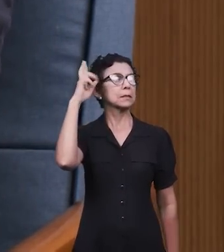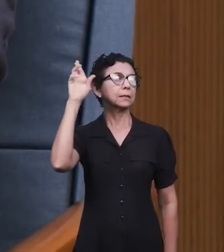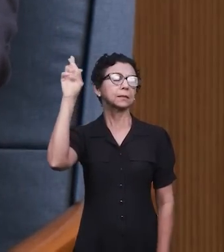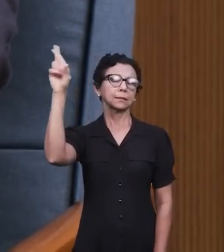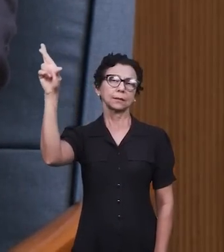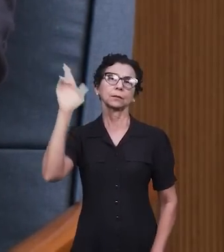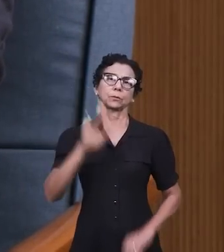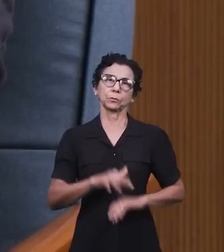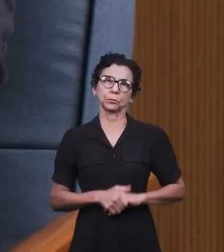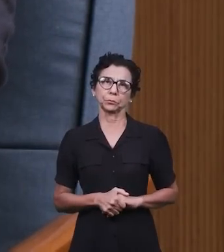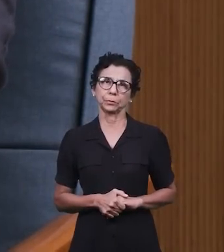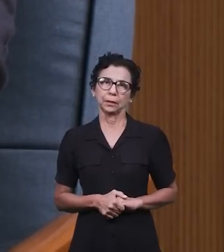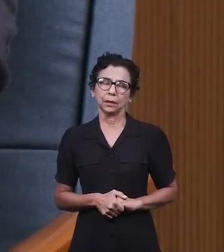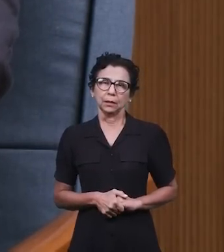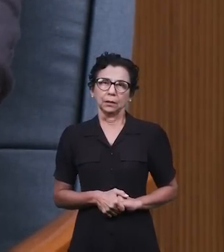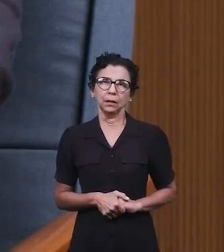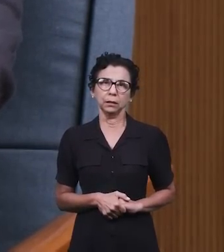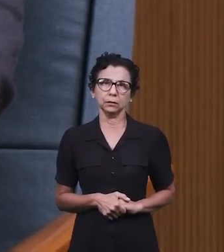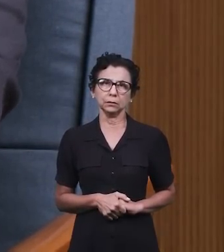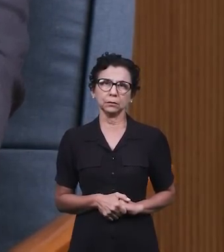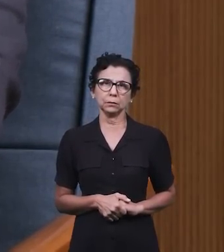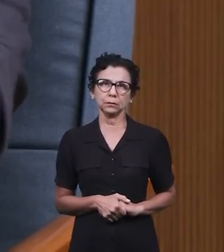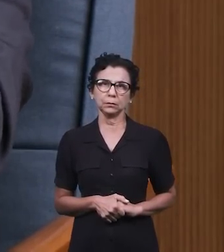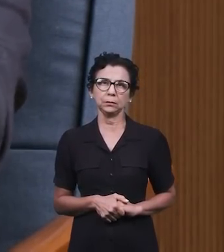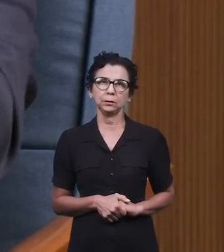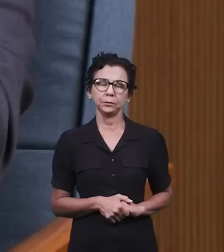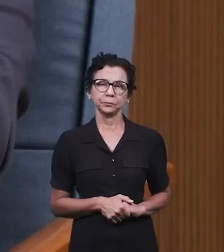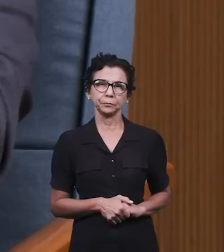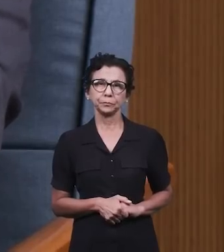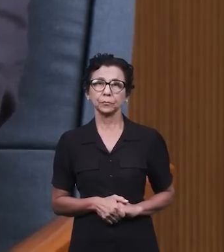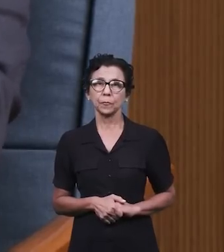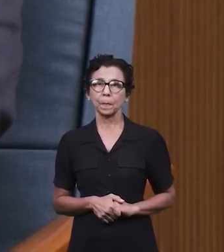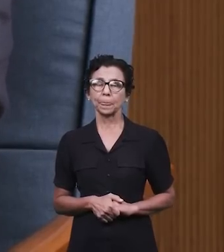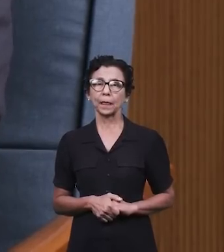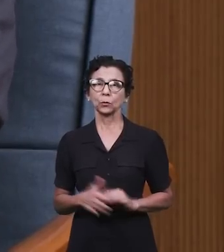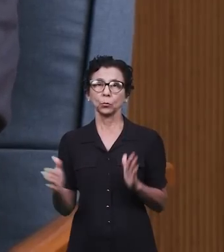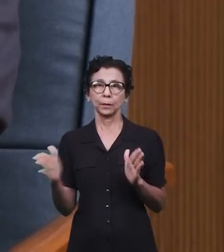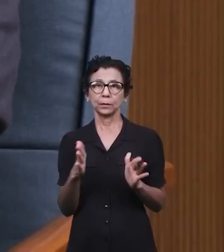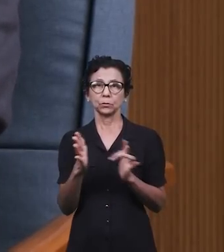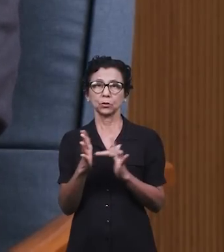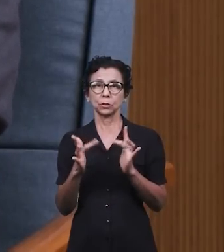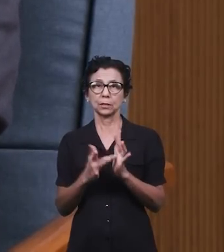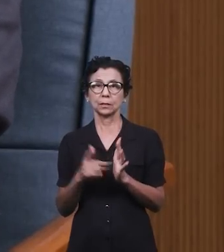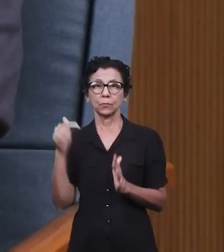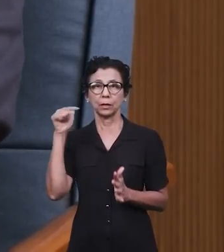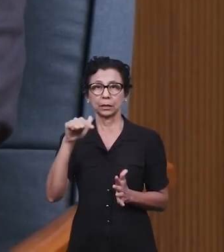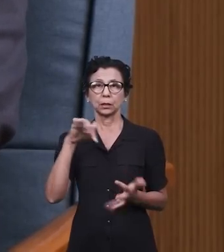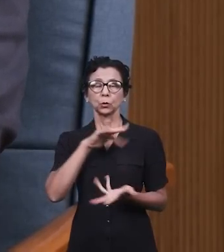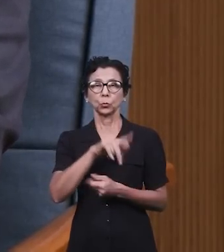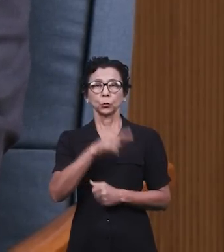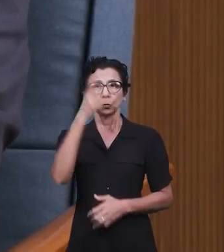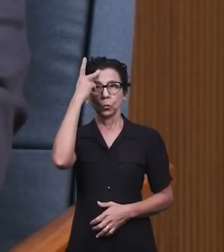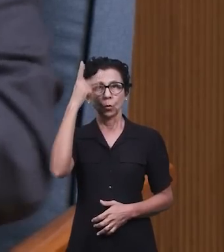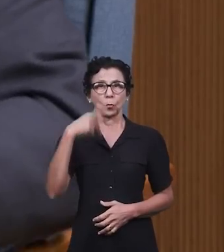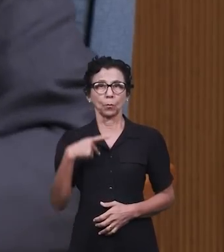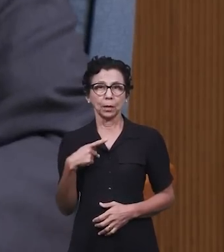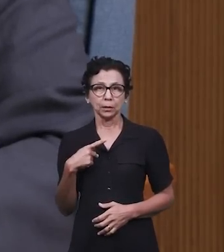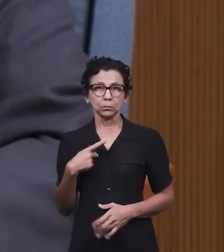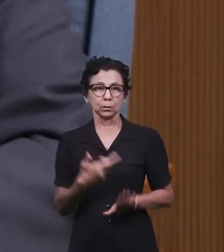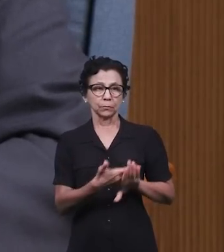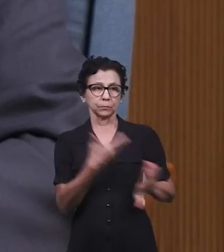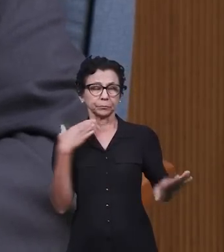a santidade que Ele viveu aqui como homem, nós temos que buscar